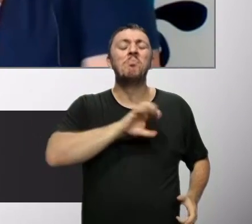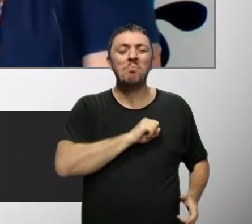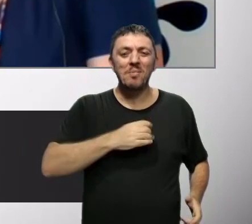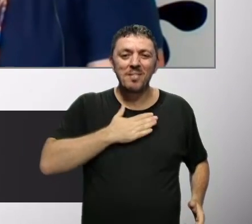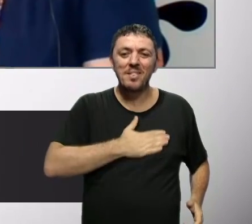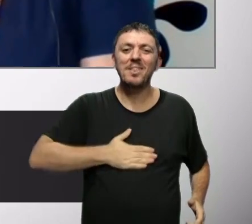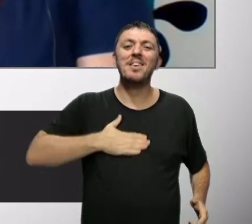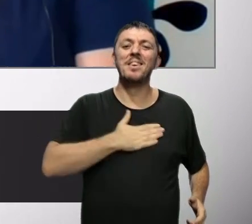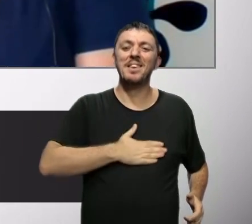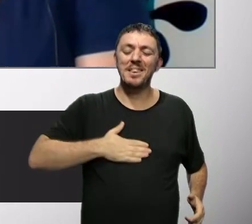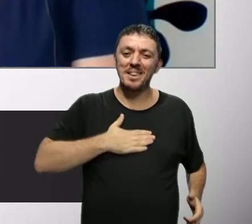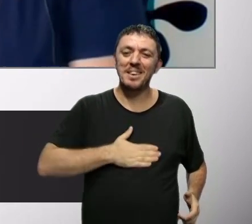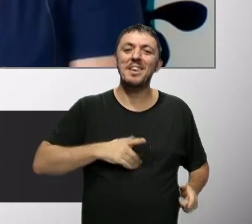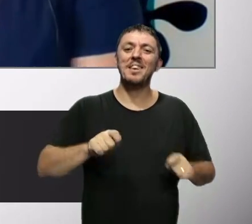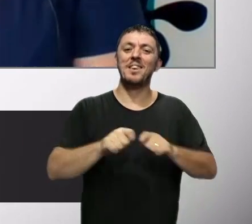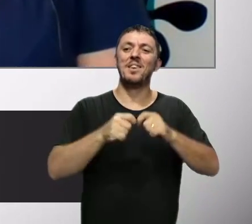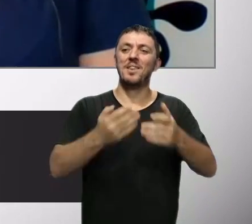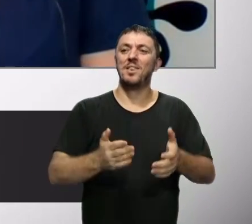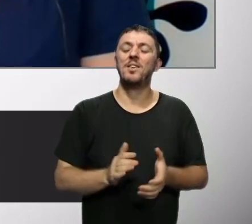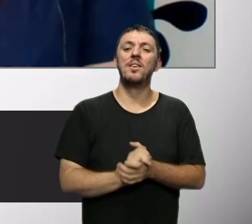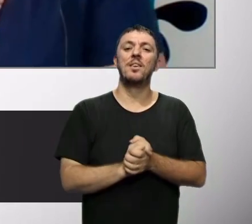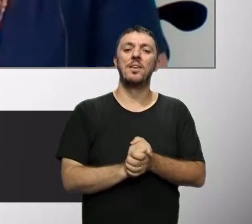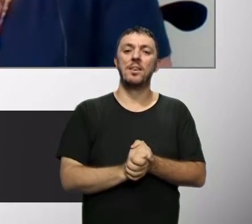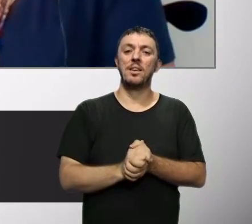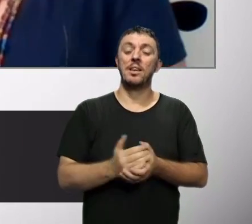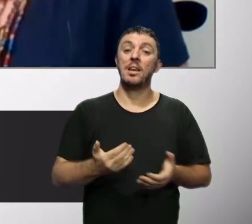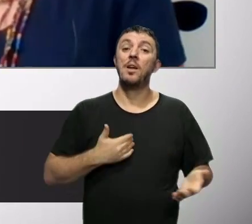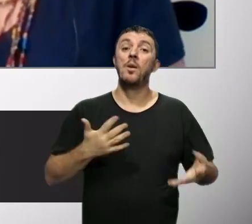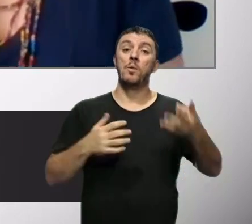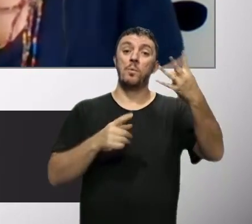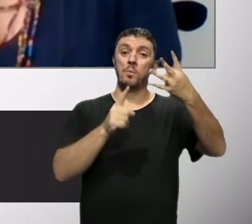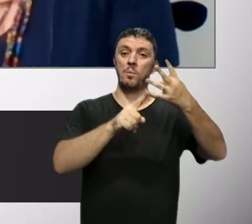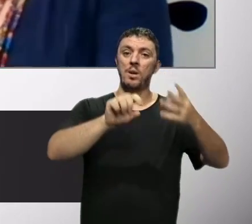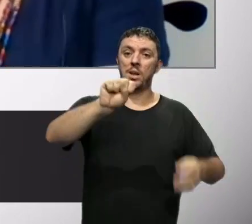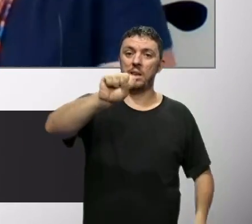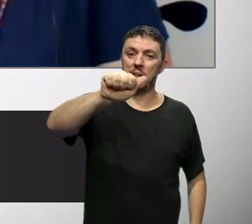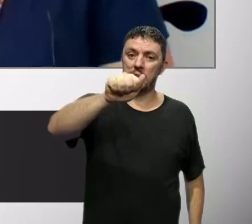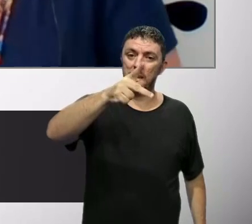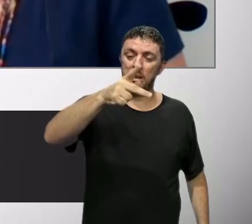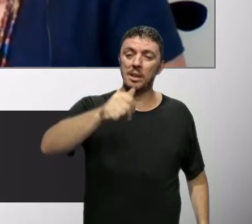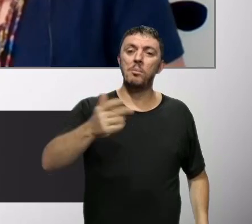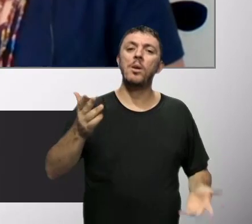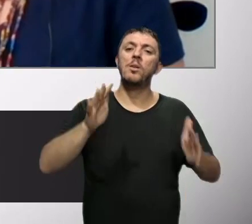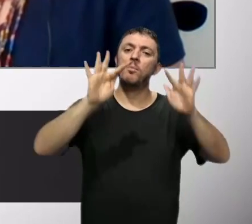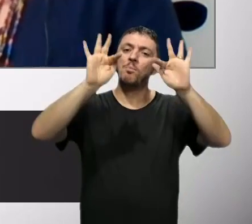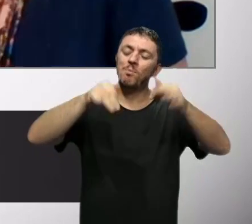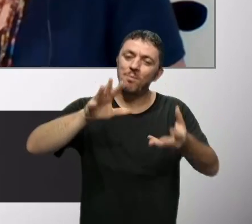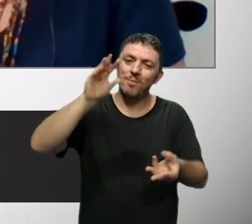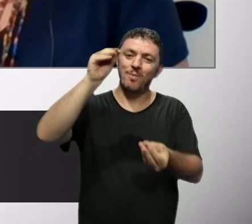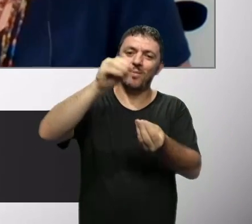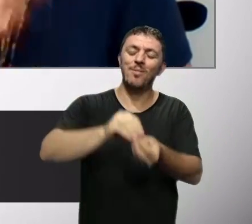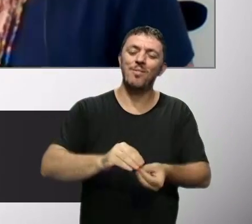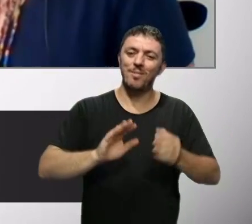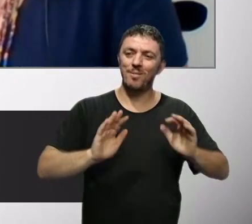Eu passo agora a palavra para você nessa quarta SAP para suas considerações finais.